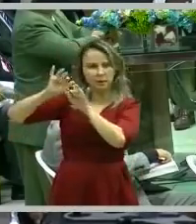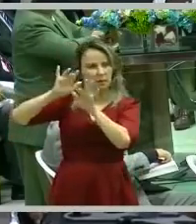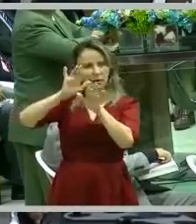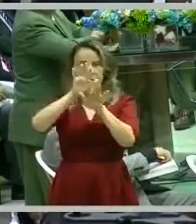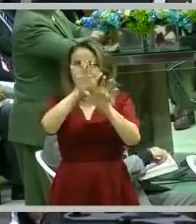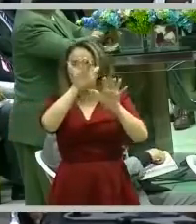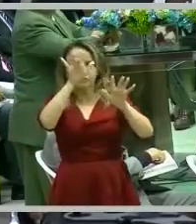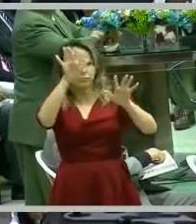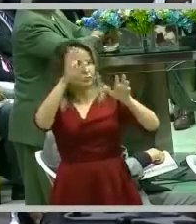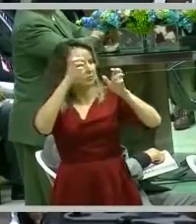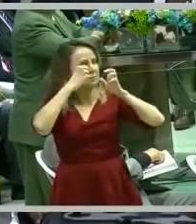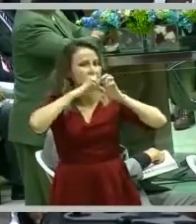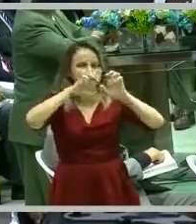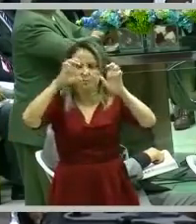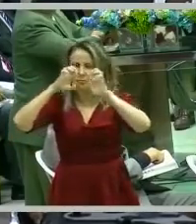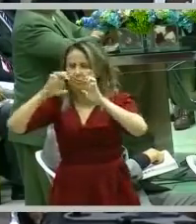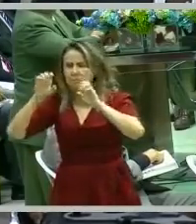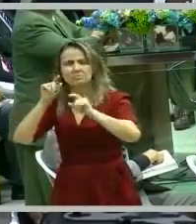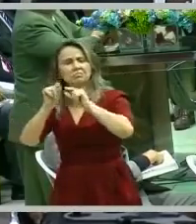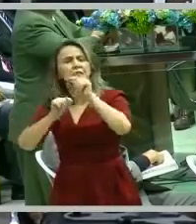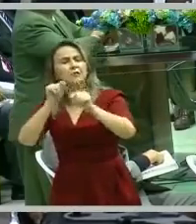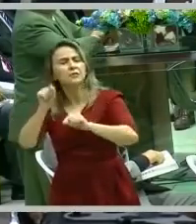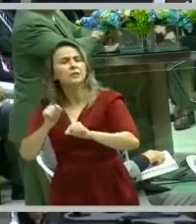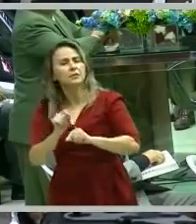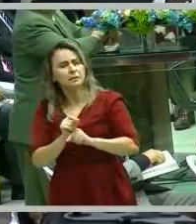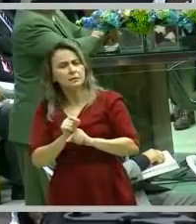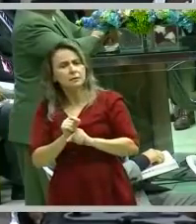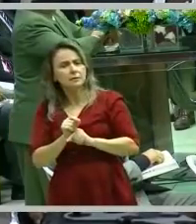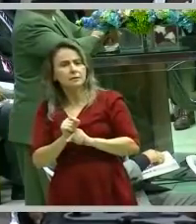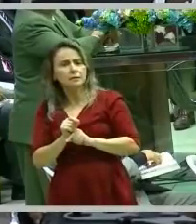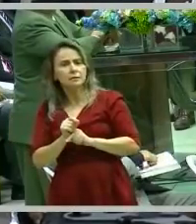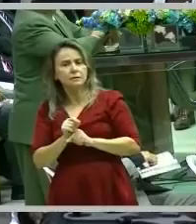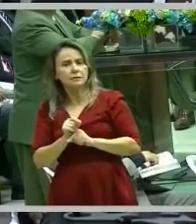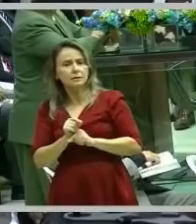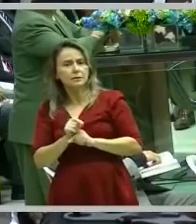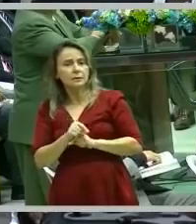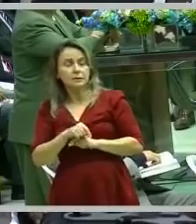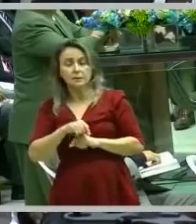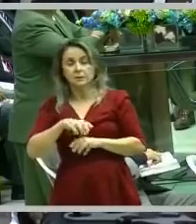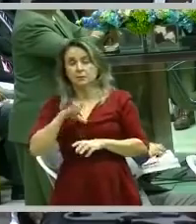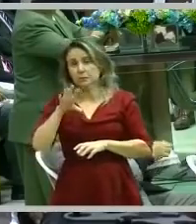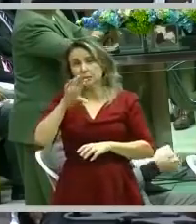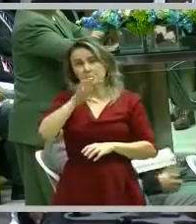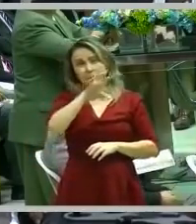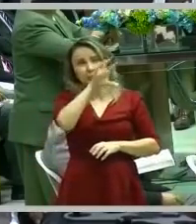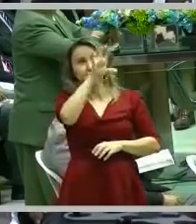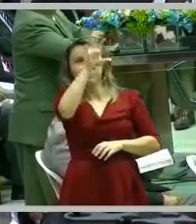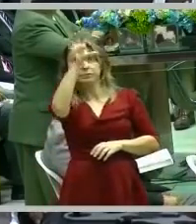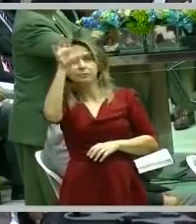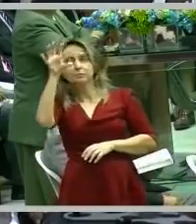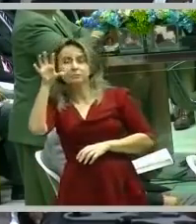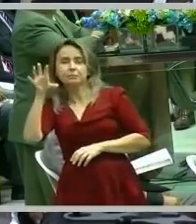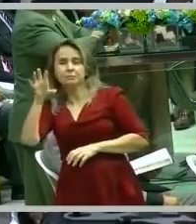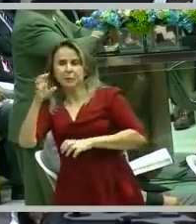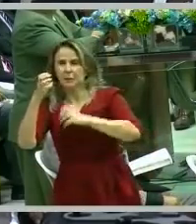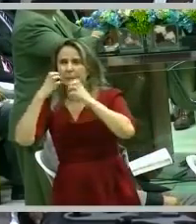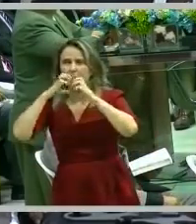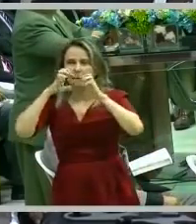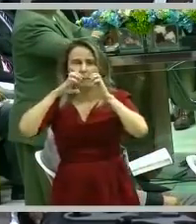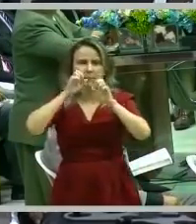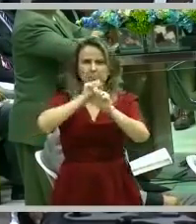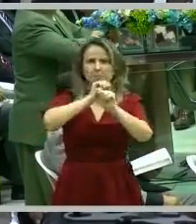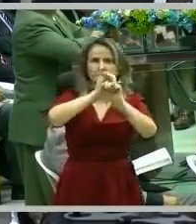que invadiu o canavial? Quem foi que invadiu o agreste? Quem foi que invadiu